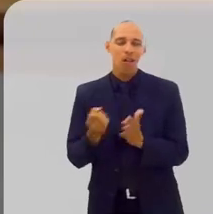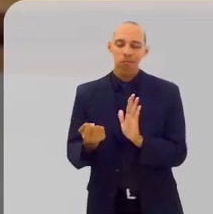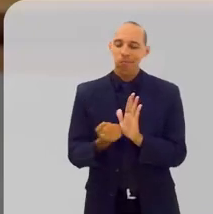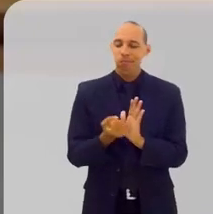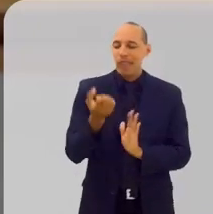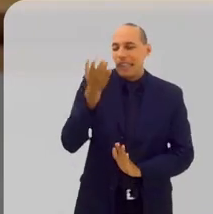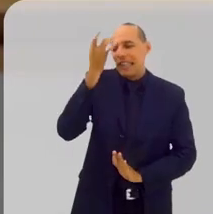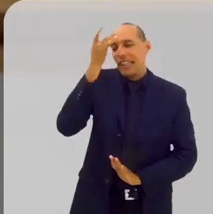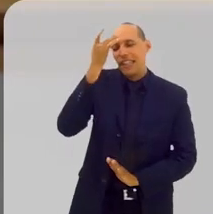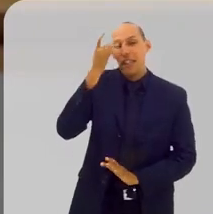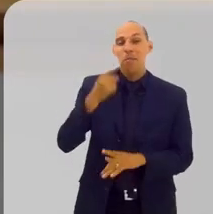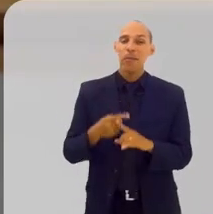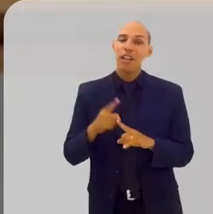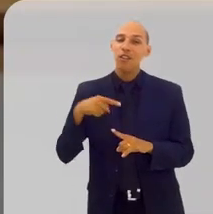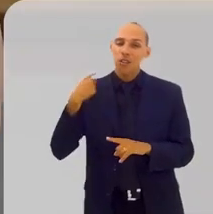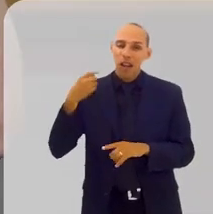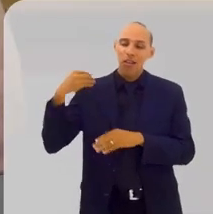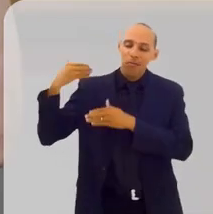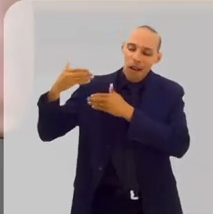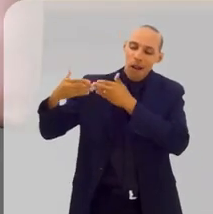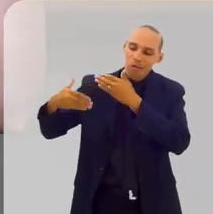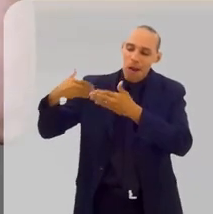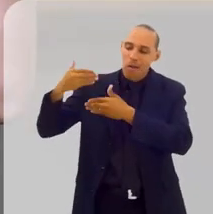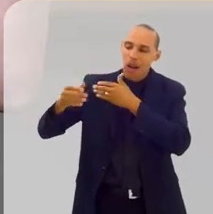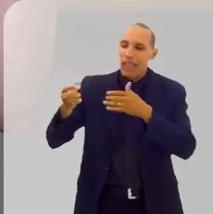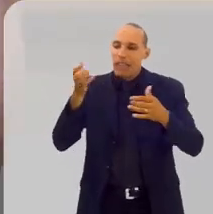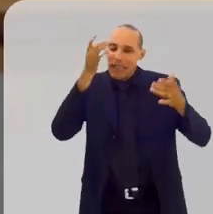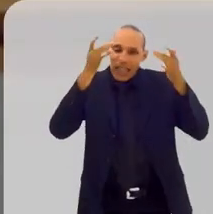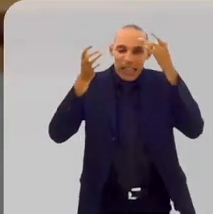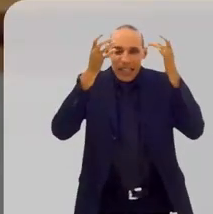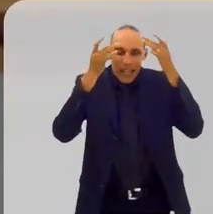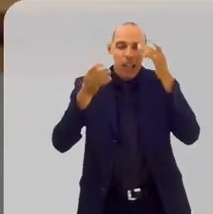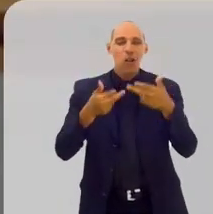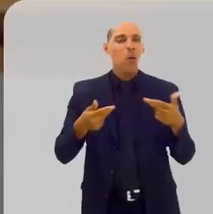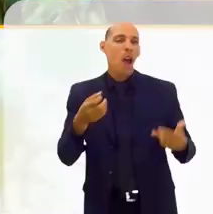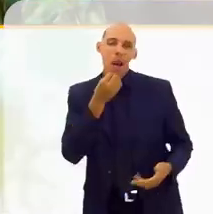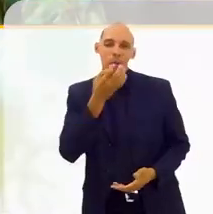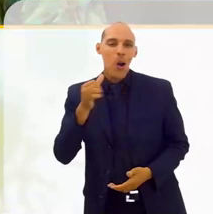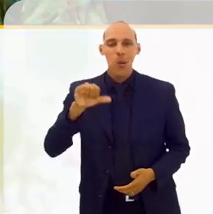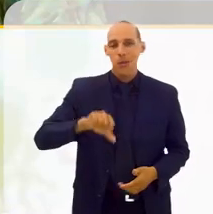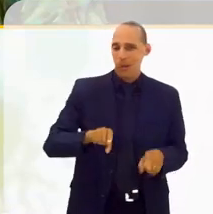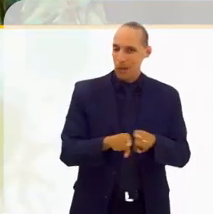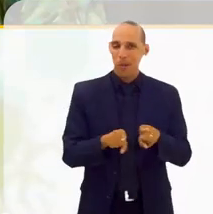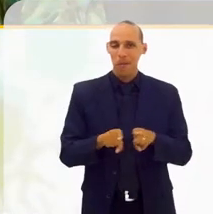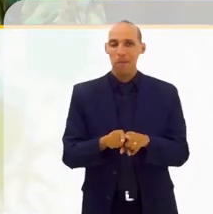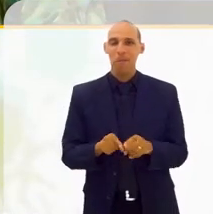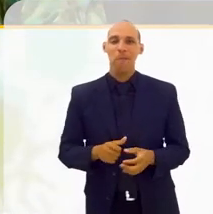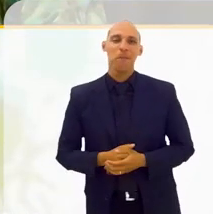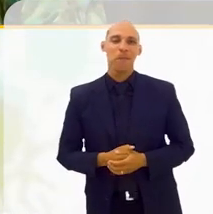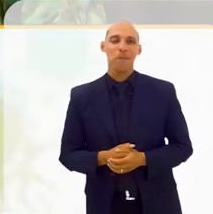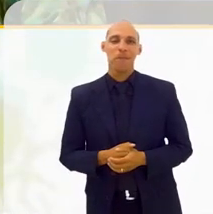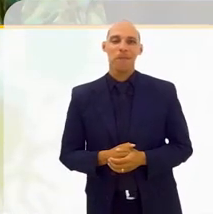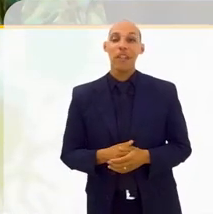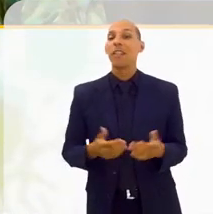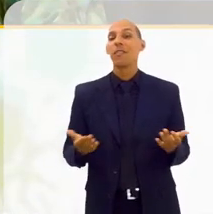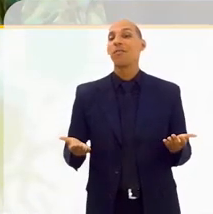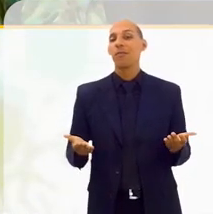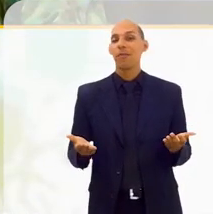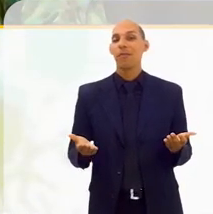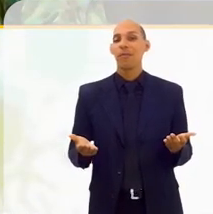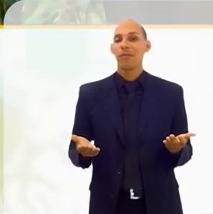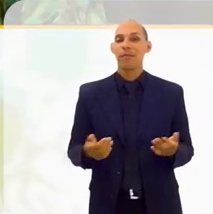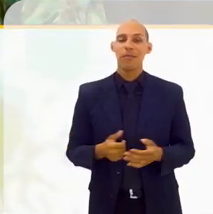seu que você traz para tua vida porque a gente vai trazendo coisas né tanto boas quanto ruins e aí